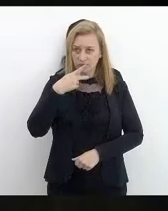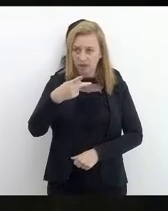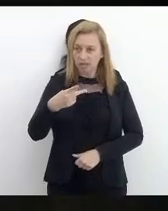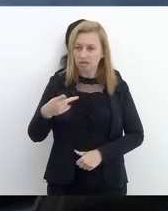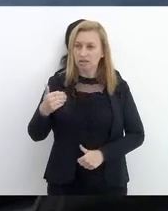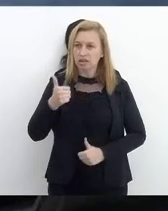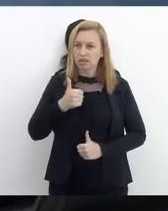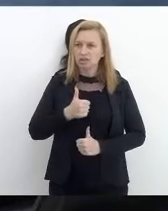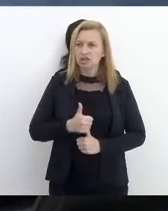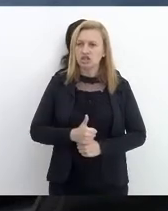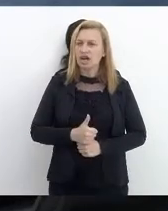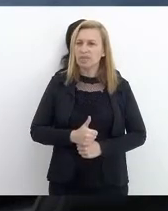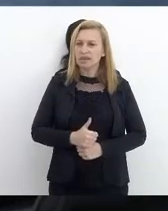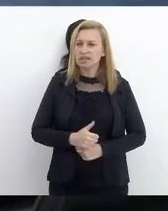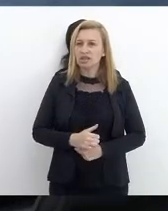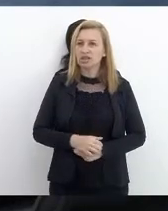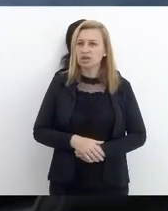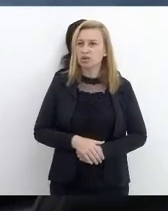palavra